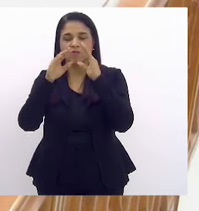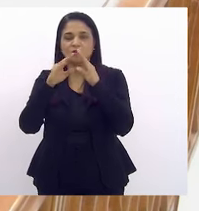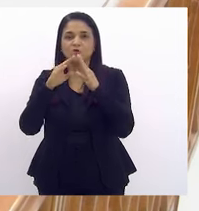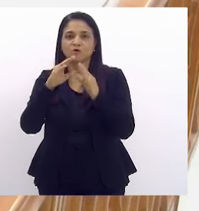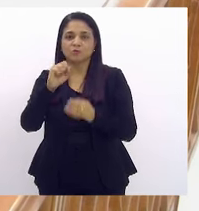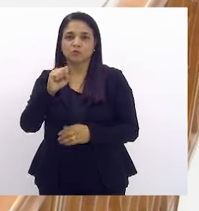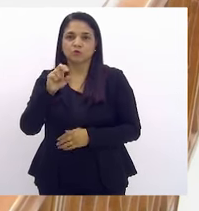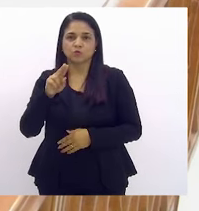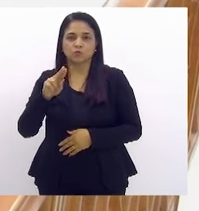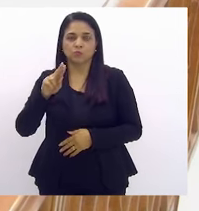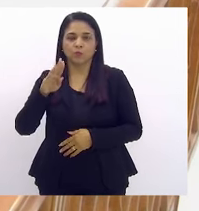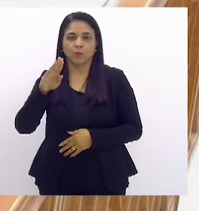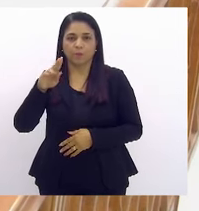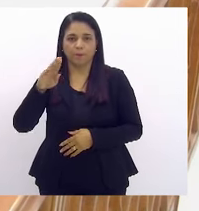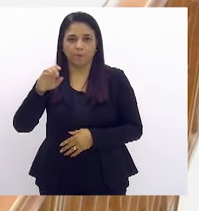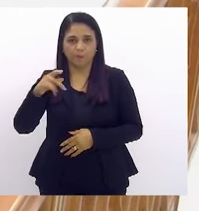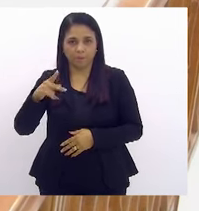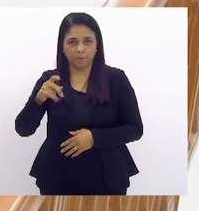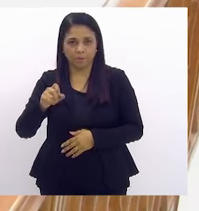Ricardo